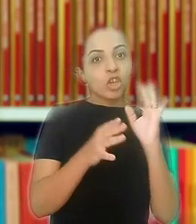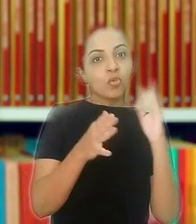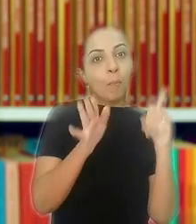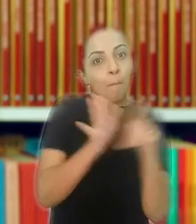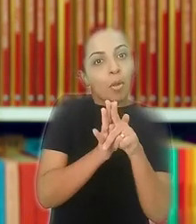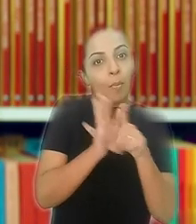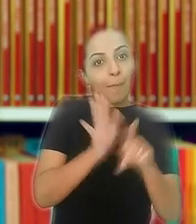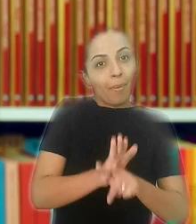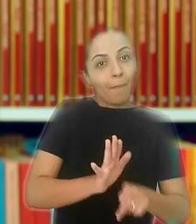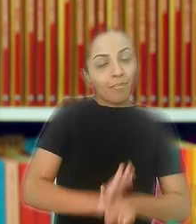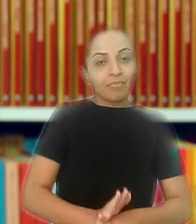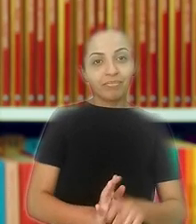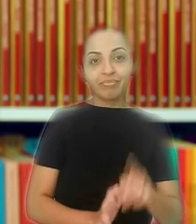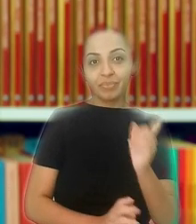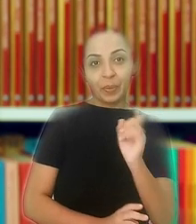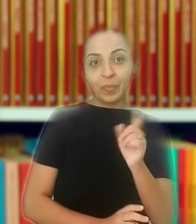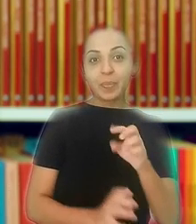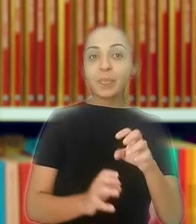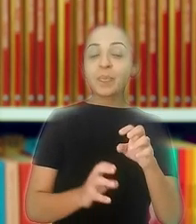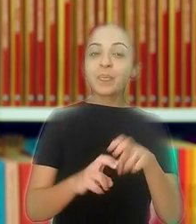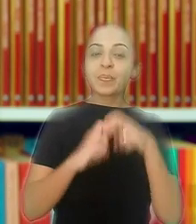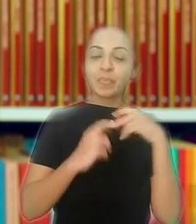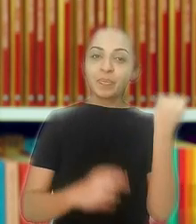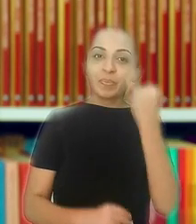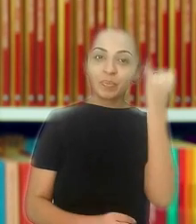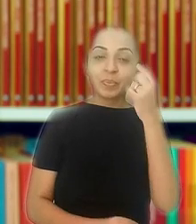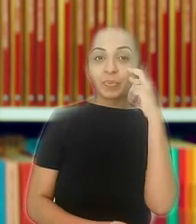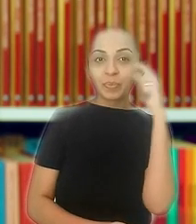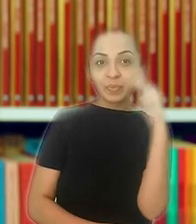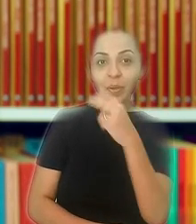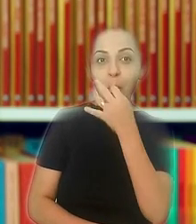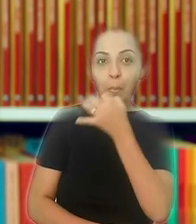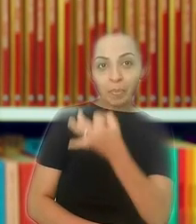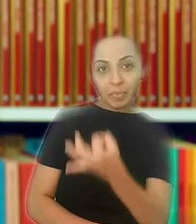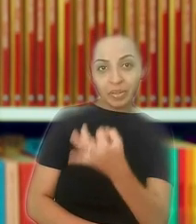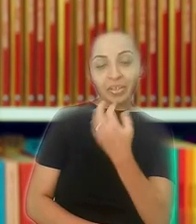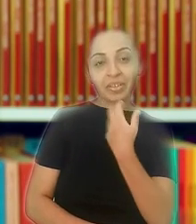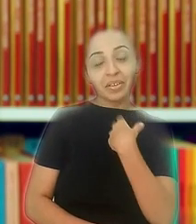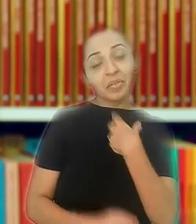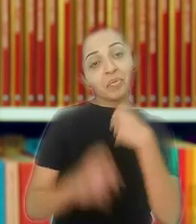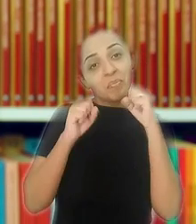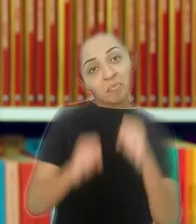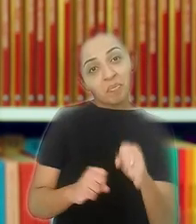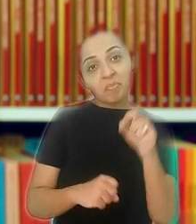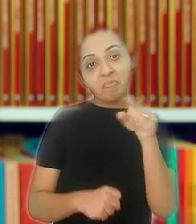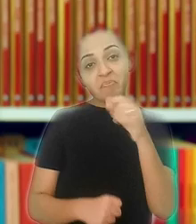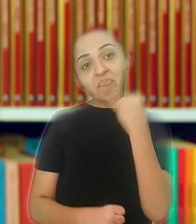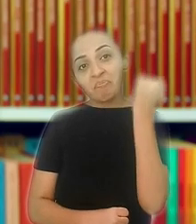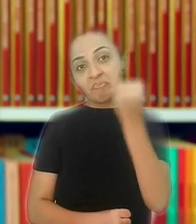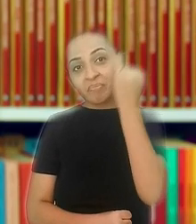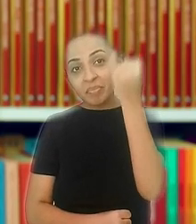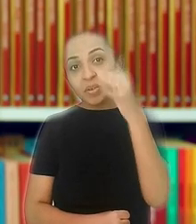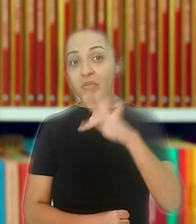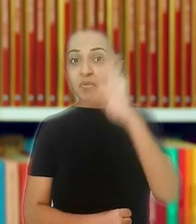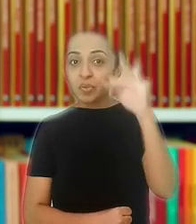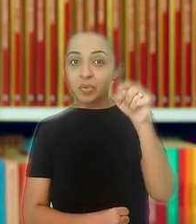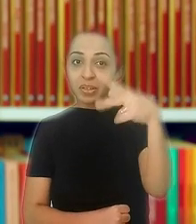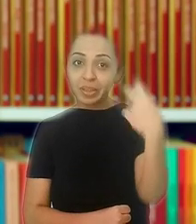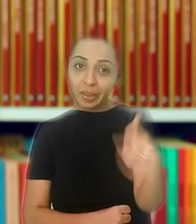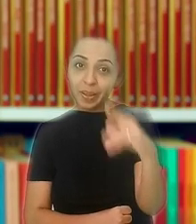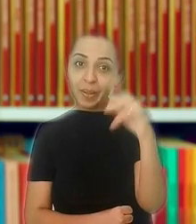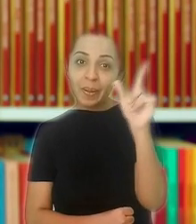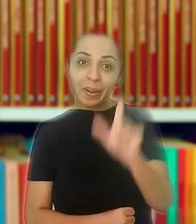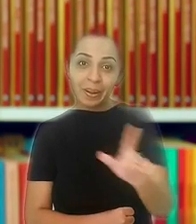vídeo exclusivo para ele então é importante que você aproveite essas dicas aqui os meus comentários podem ser importantes nas suas próximas